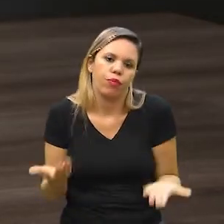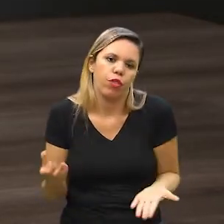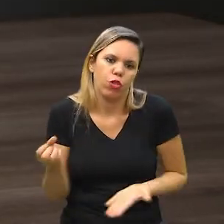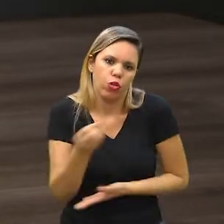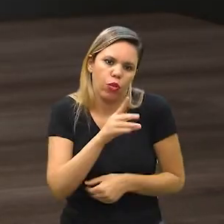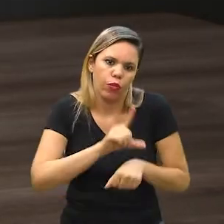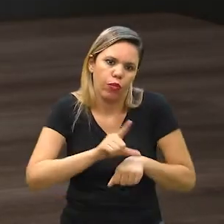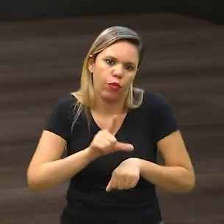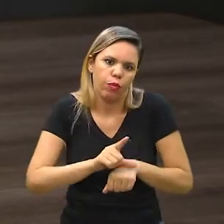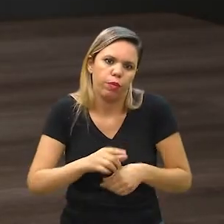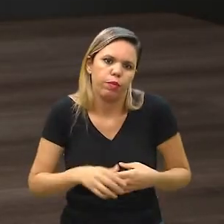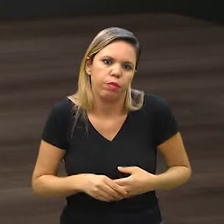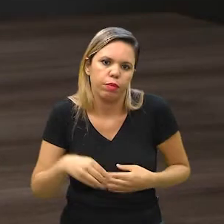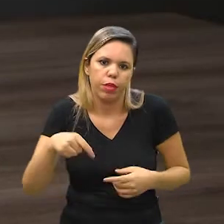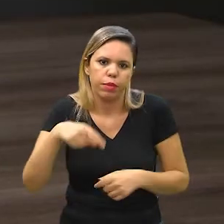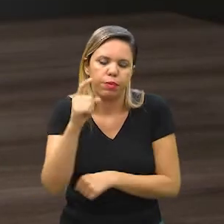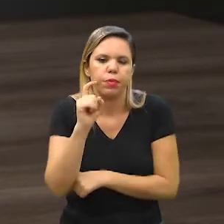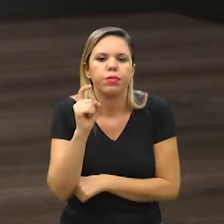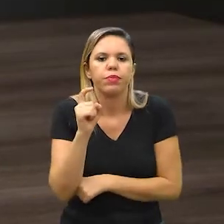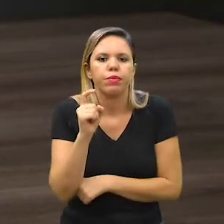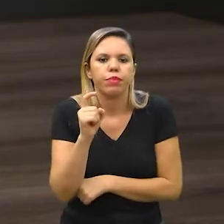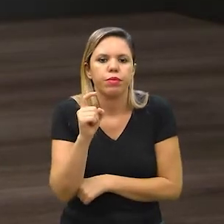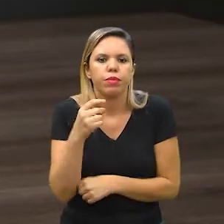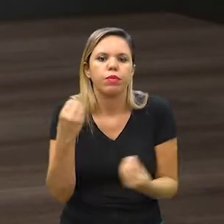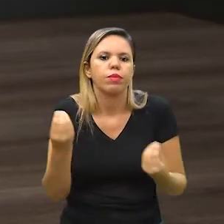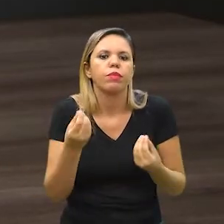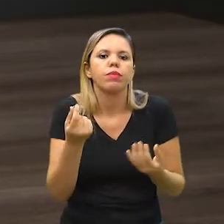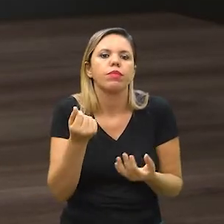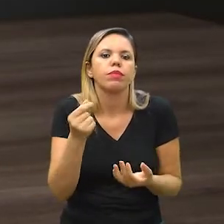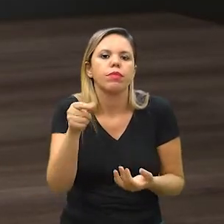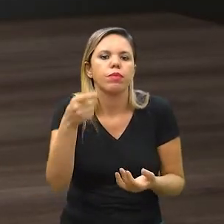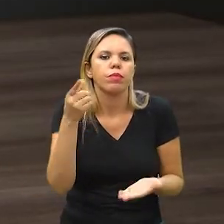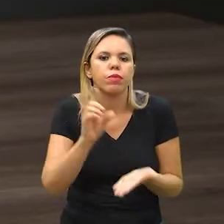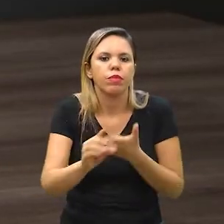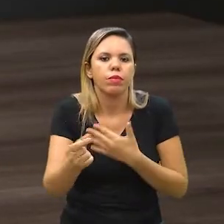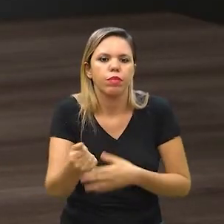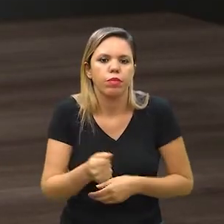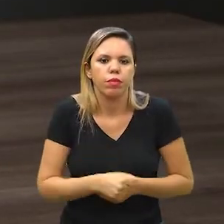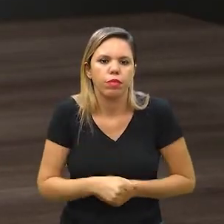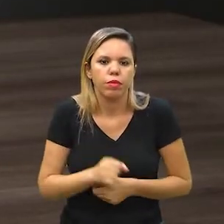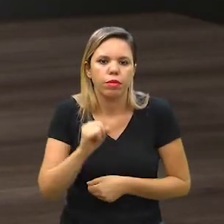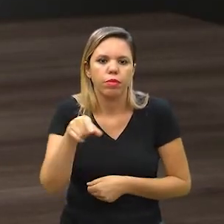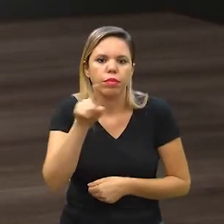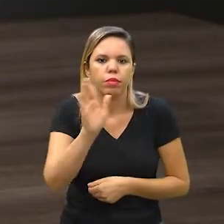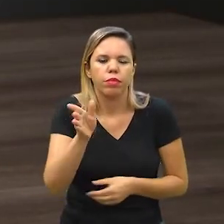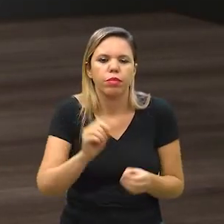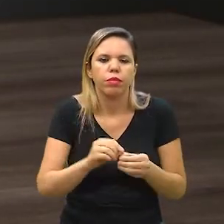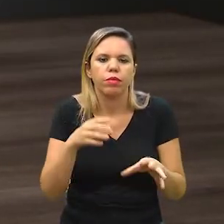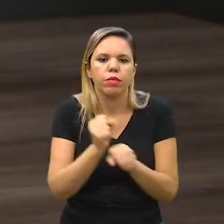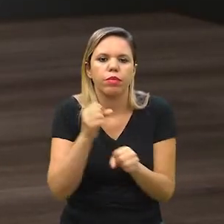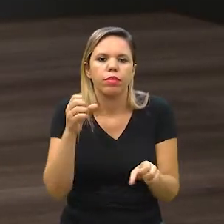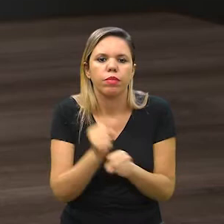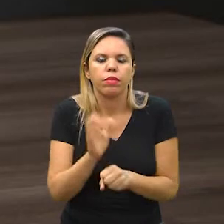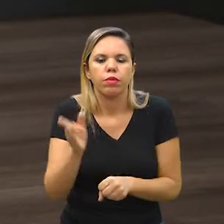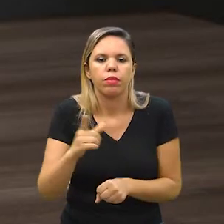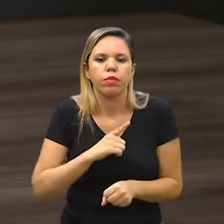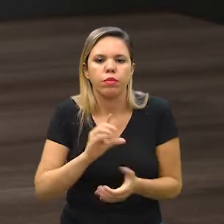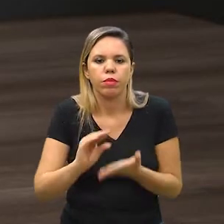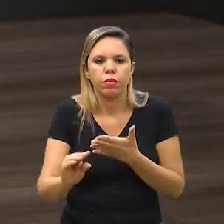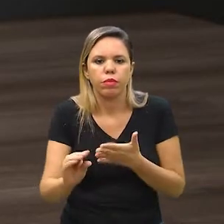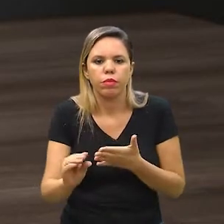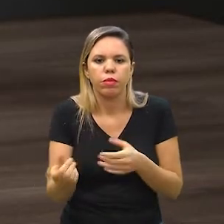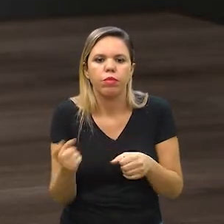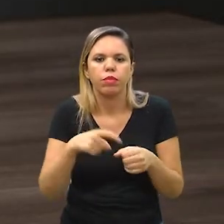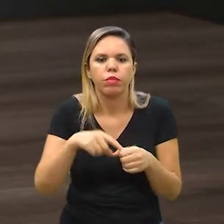nova loja aqui no Cambuí. Quanto vocês investiram e se você já fez a conta, se já teve esse investimento